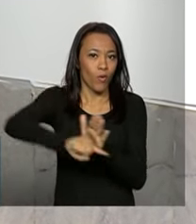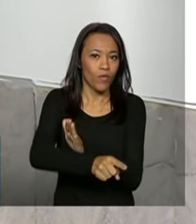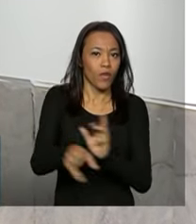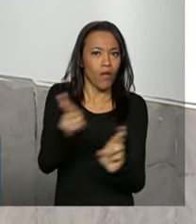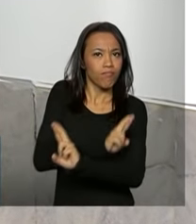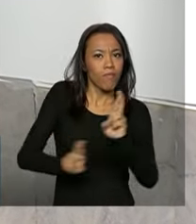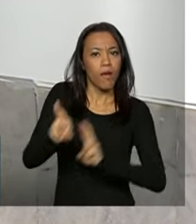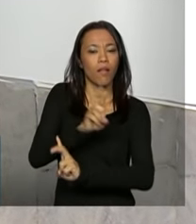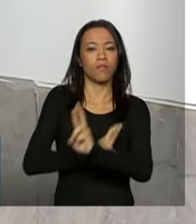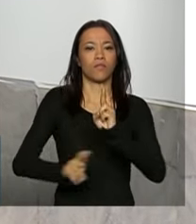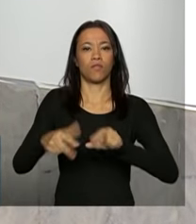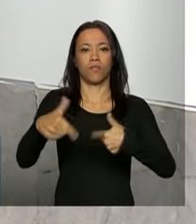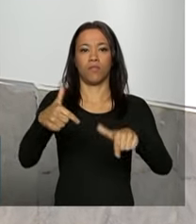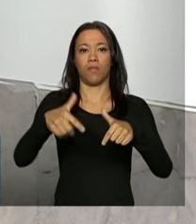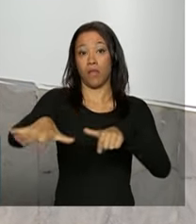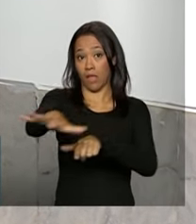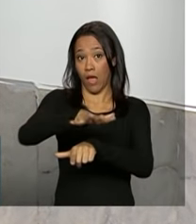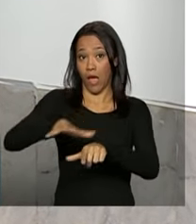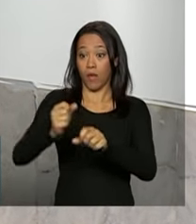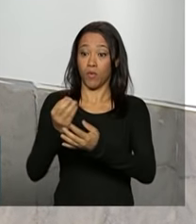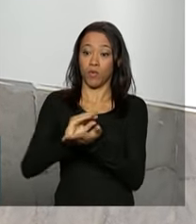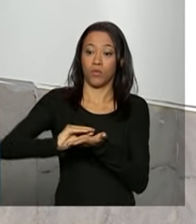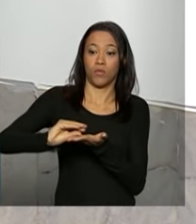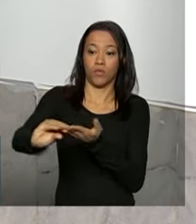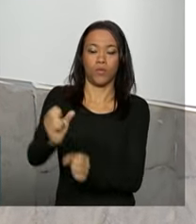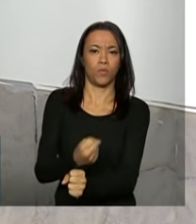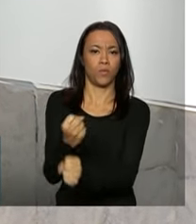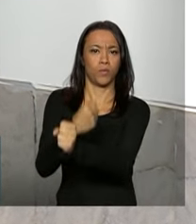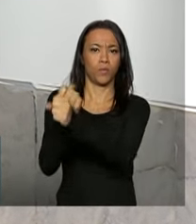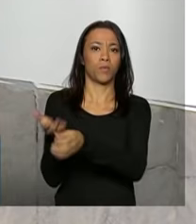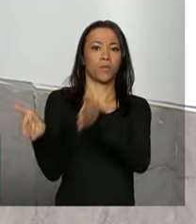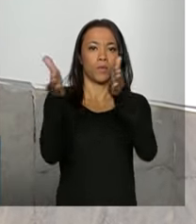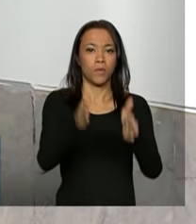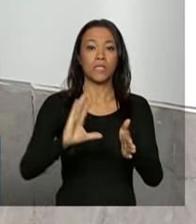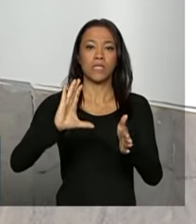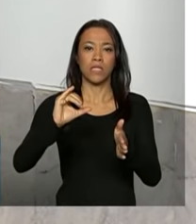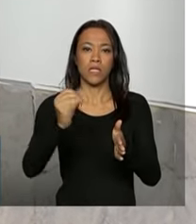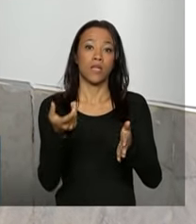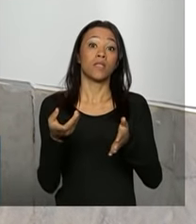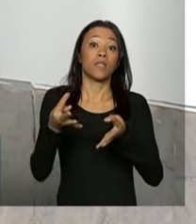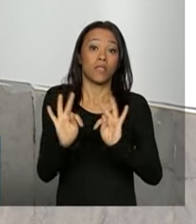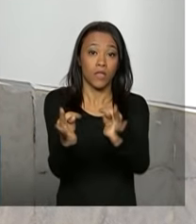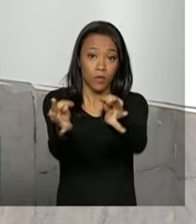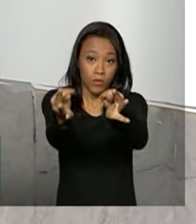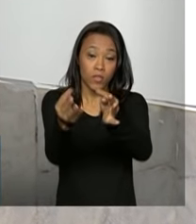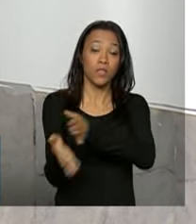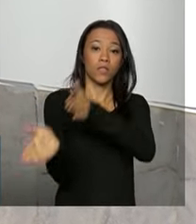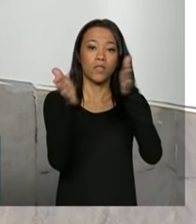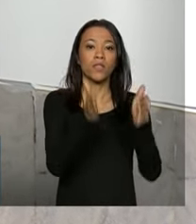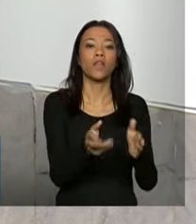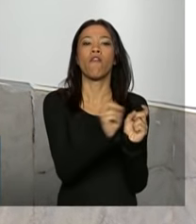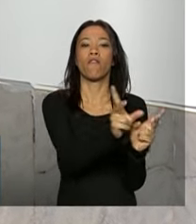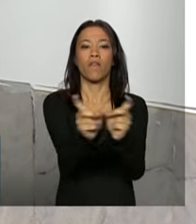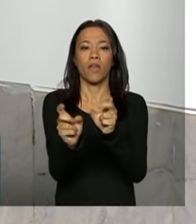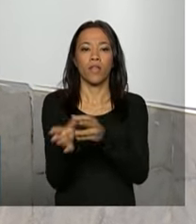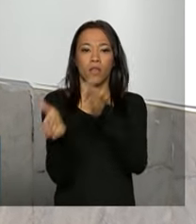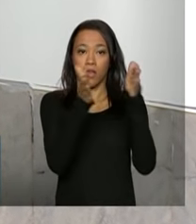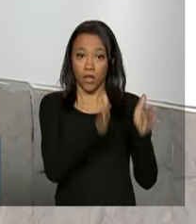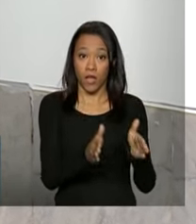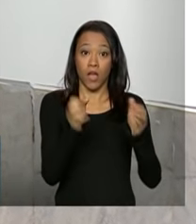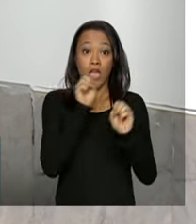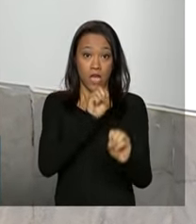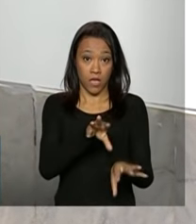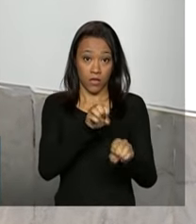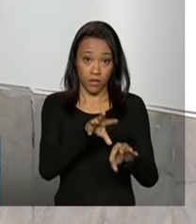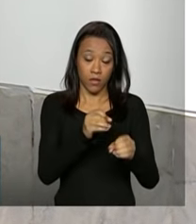e Coreia em áreas como de investimentos, ciência, tecnologia e inovação, comércio, educação,